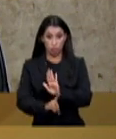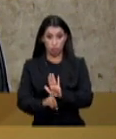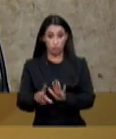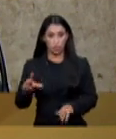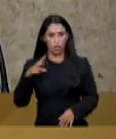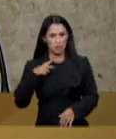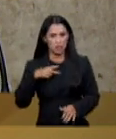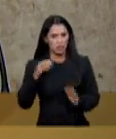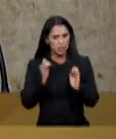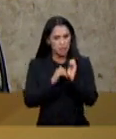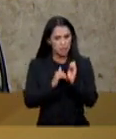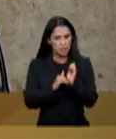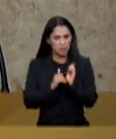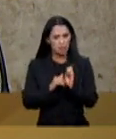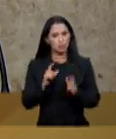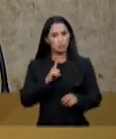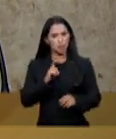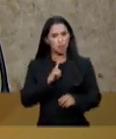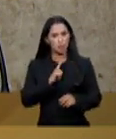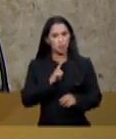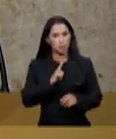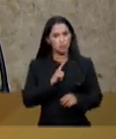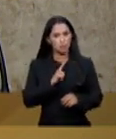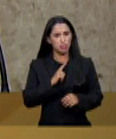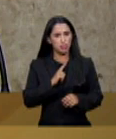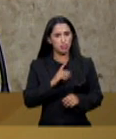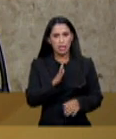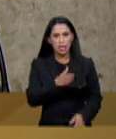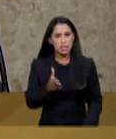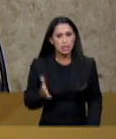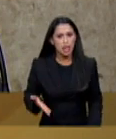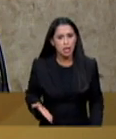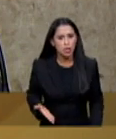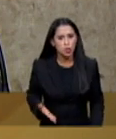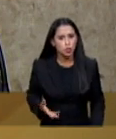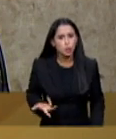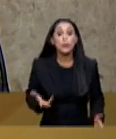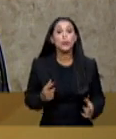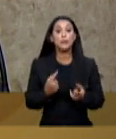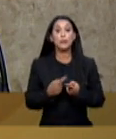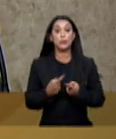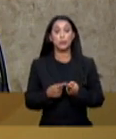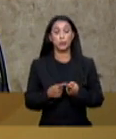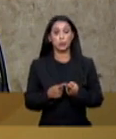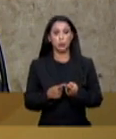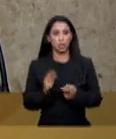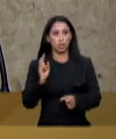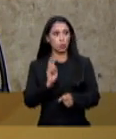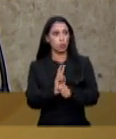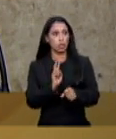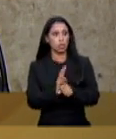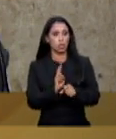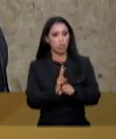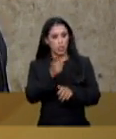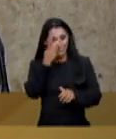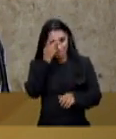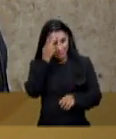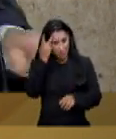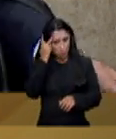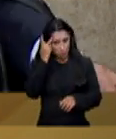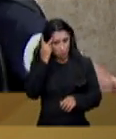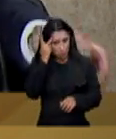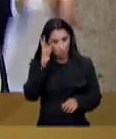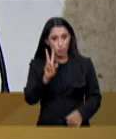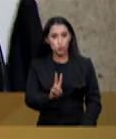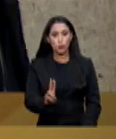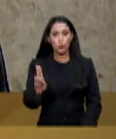deve ser reprimido e deve ser neutralizado. Porque, na verdade, tutelar um usuário de telefone que